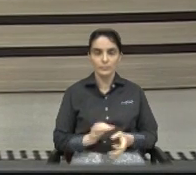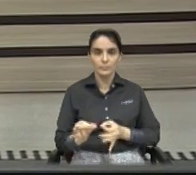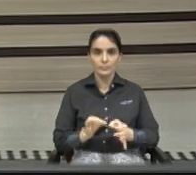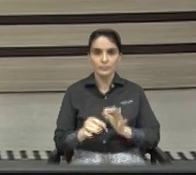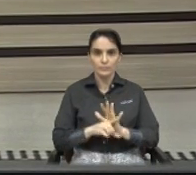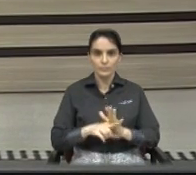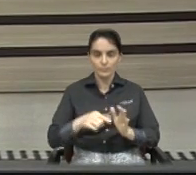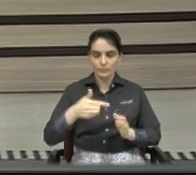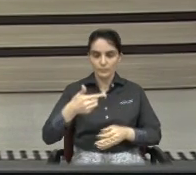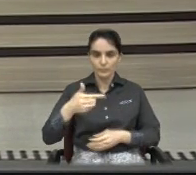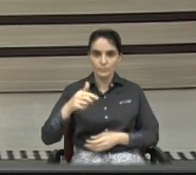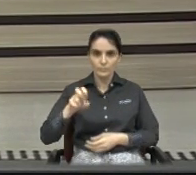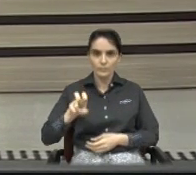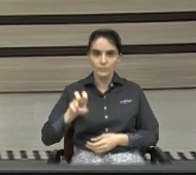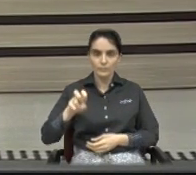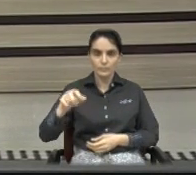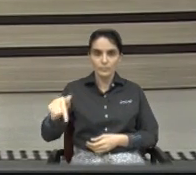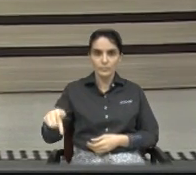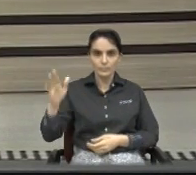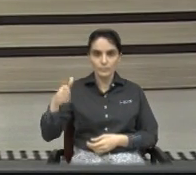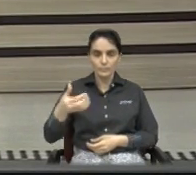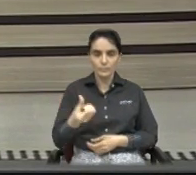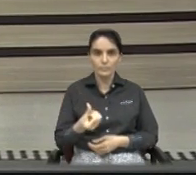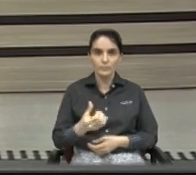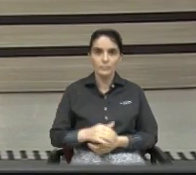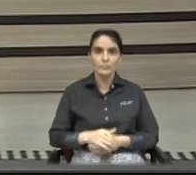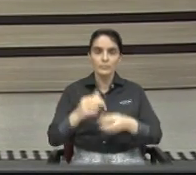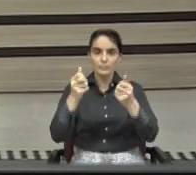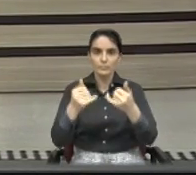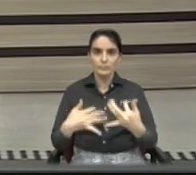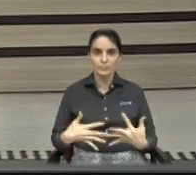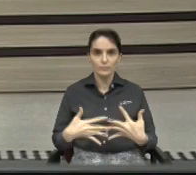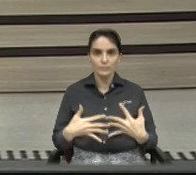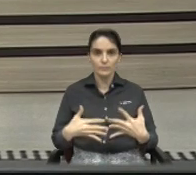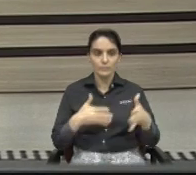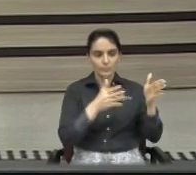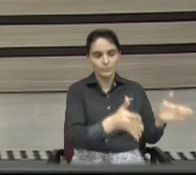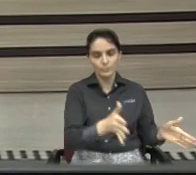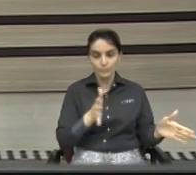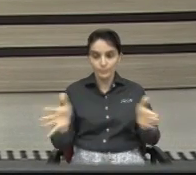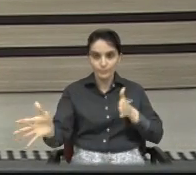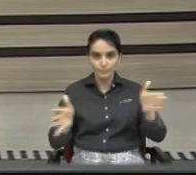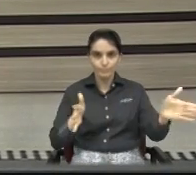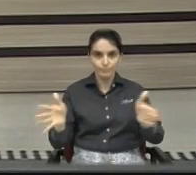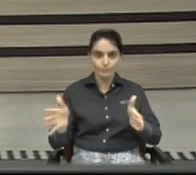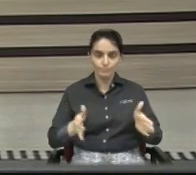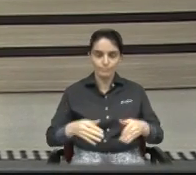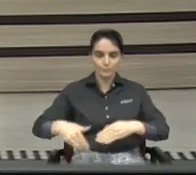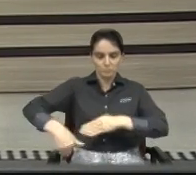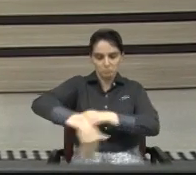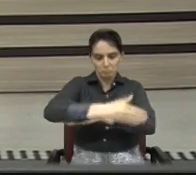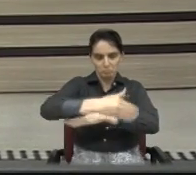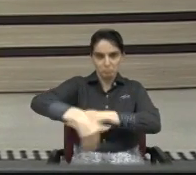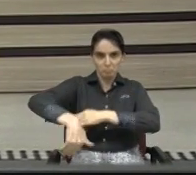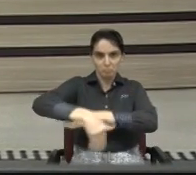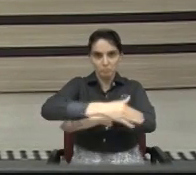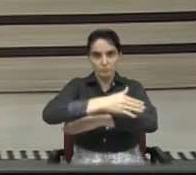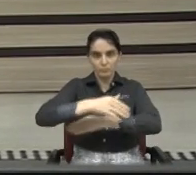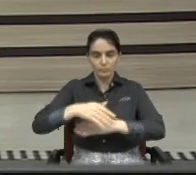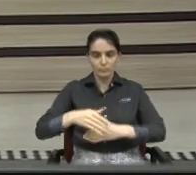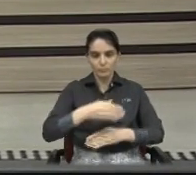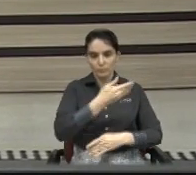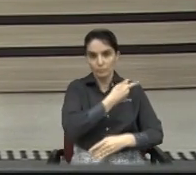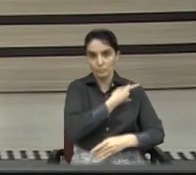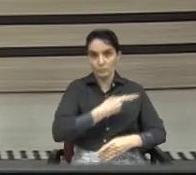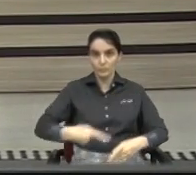Projeto de Lei 257/2016 dispõe sobre acessibilidade no passeio público em locais que houver pontos